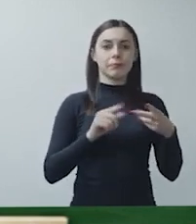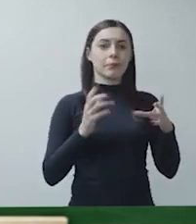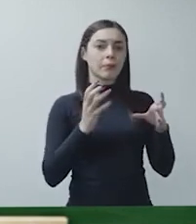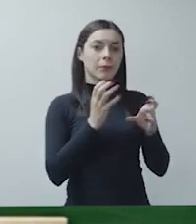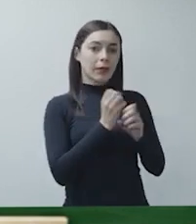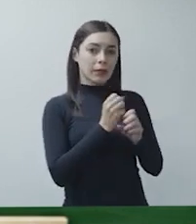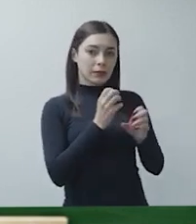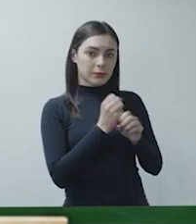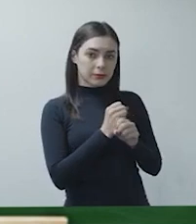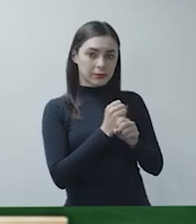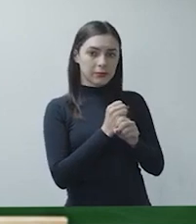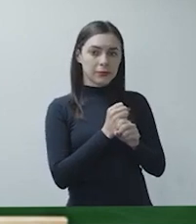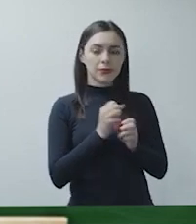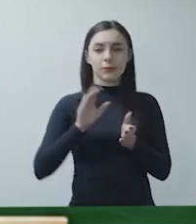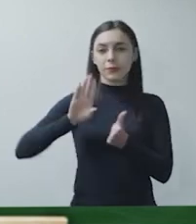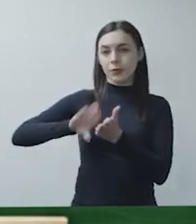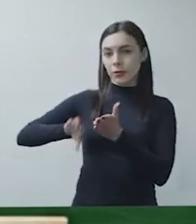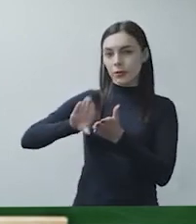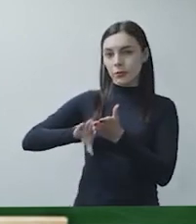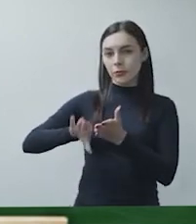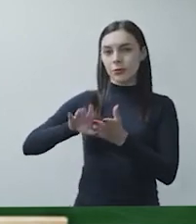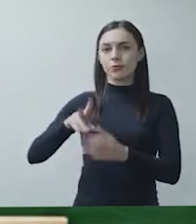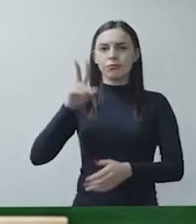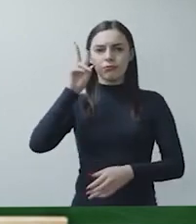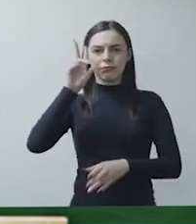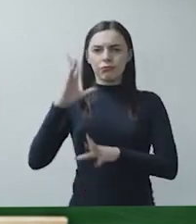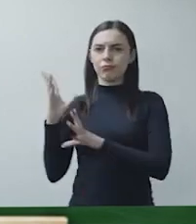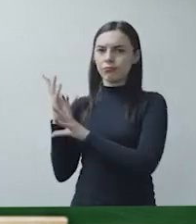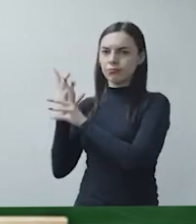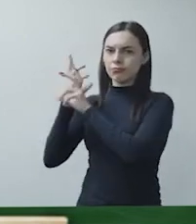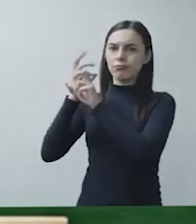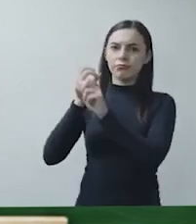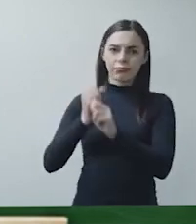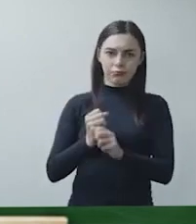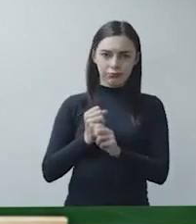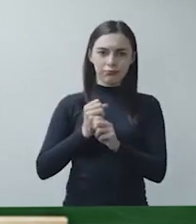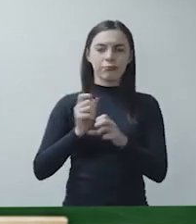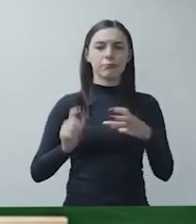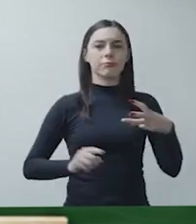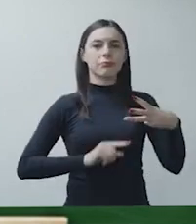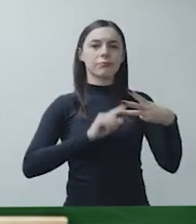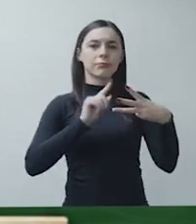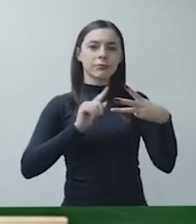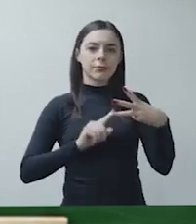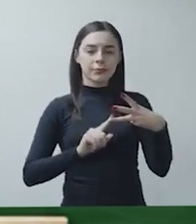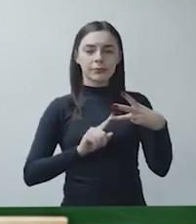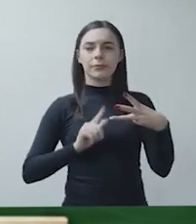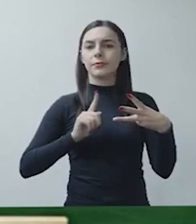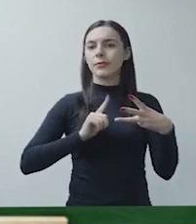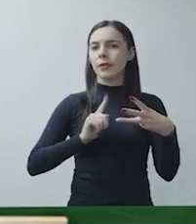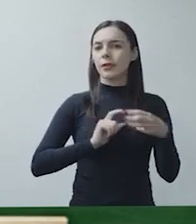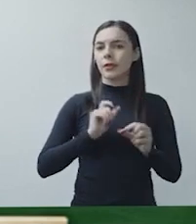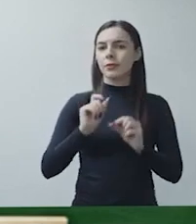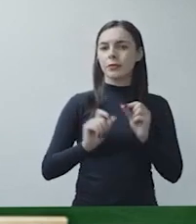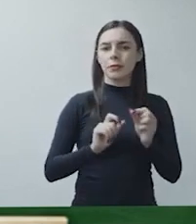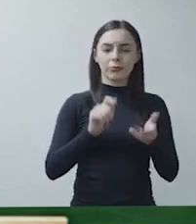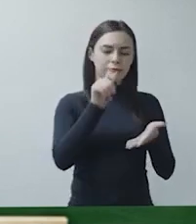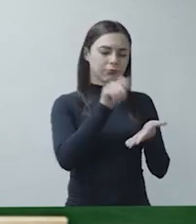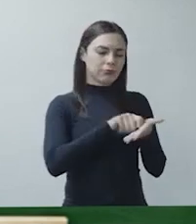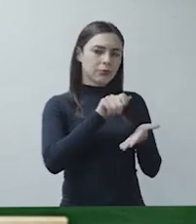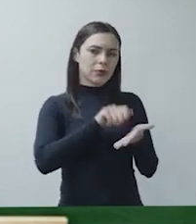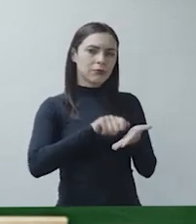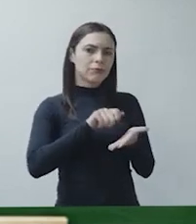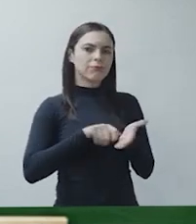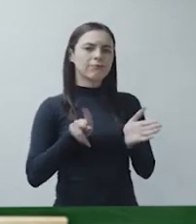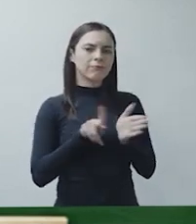Depois, nós fizemos a revisão do conteúdo de adição e subtração. Tivemos os registros